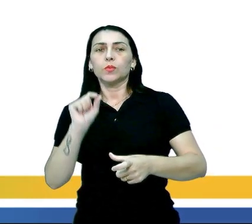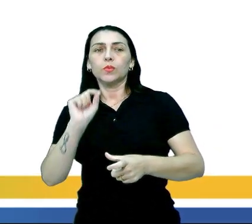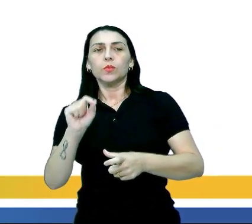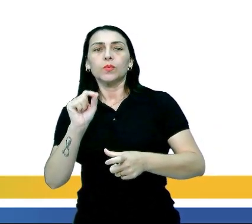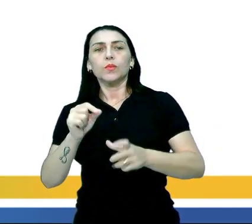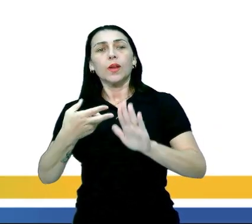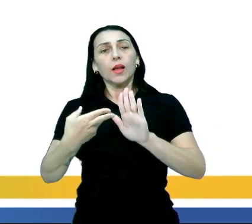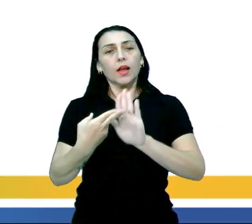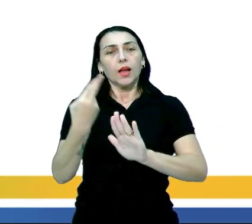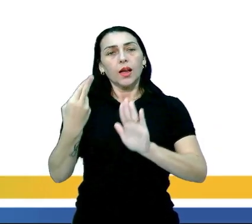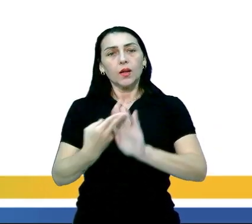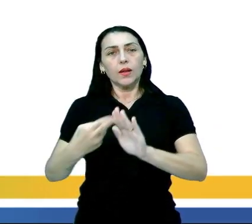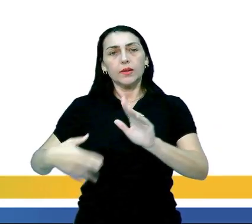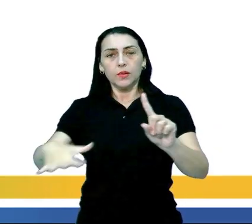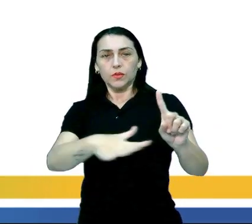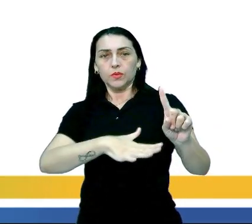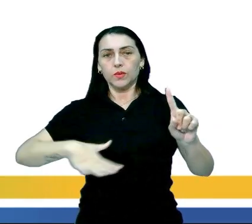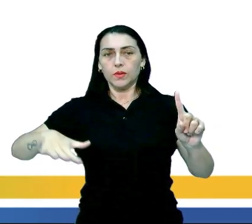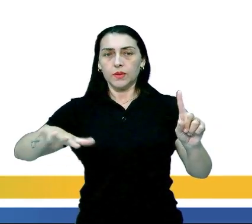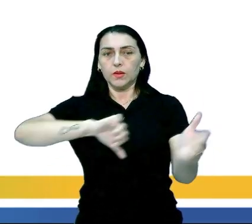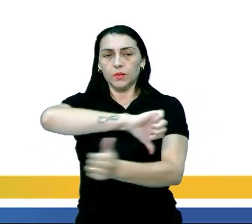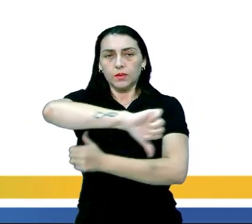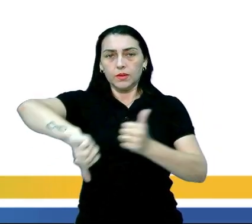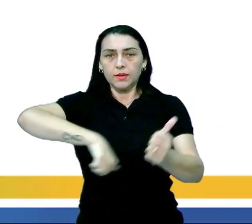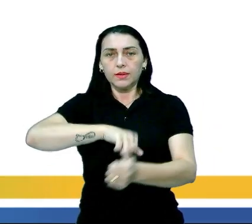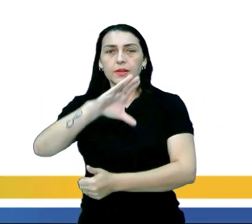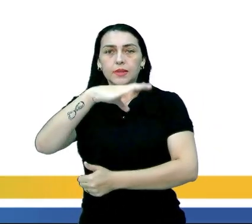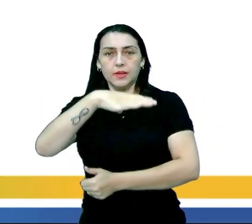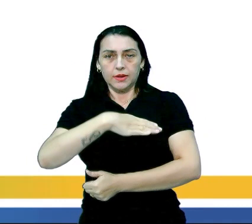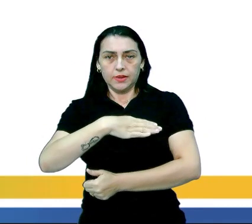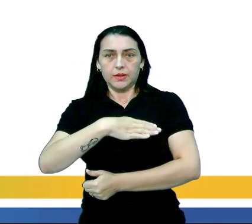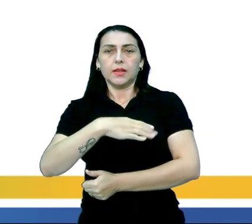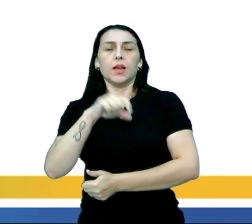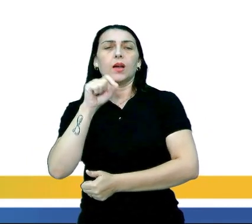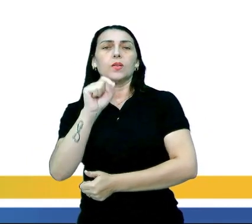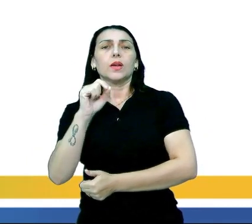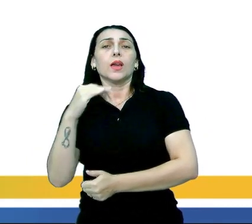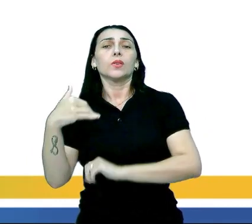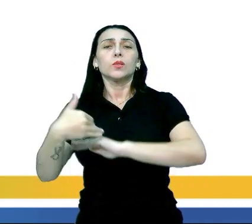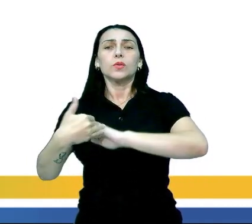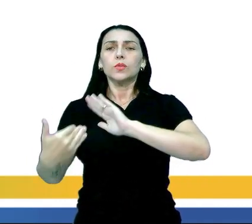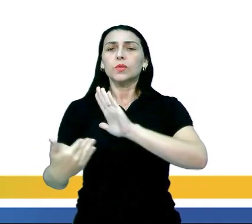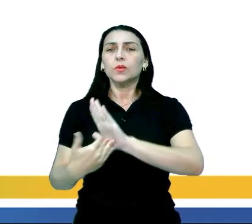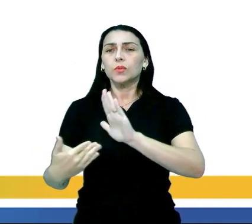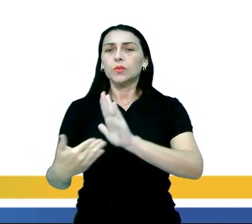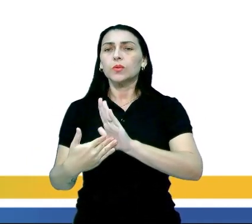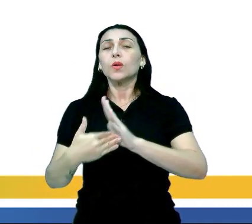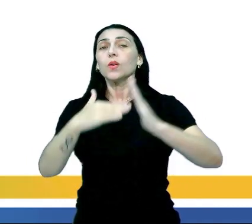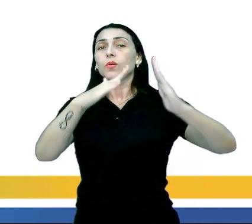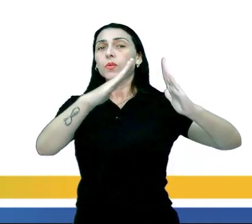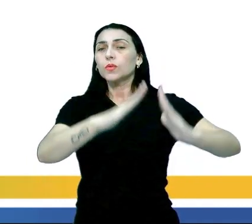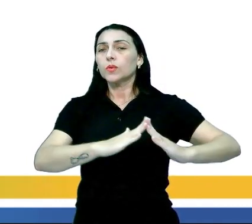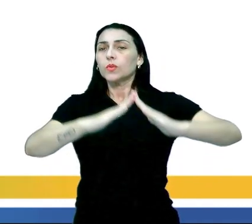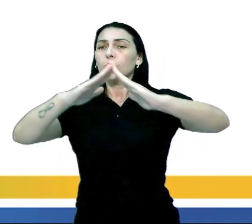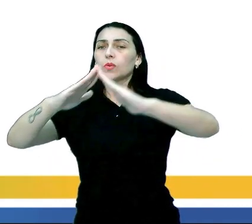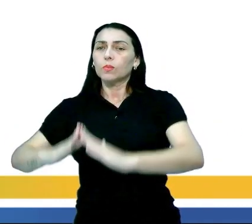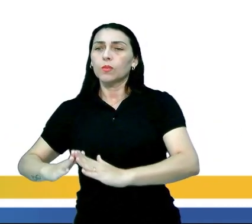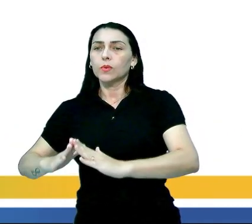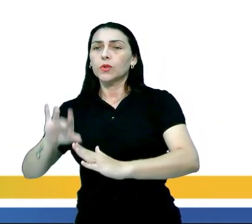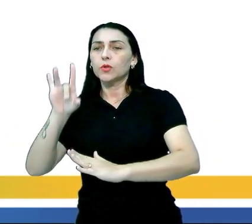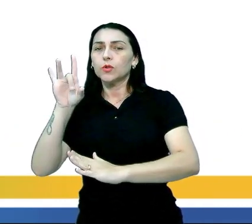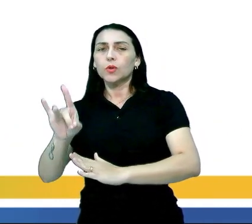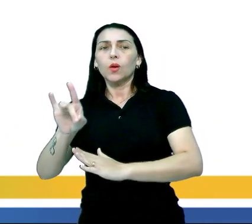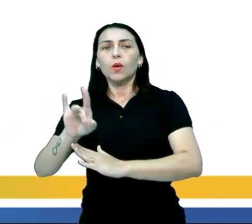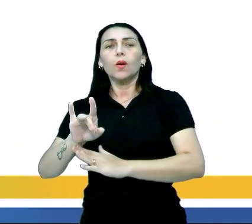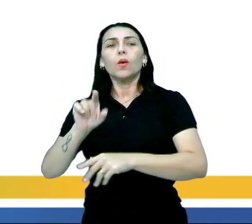físico como fruto da regulação social. Isto é, a cidade deve contemplar